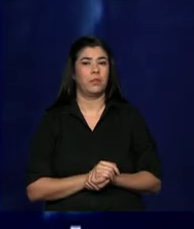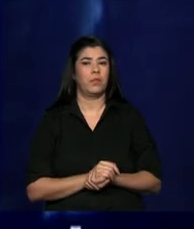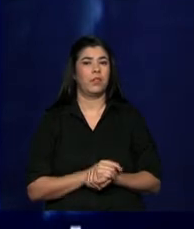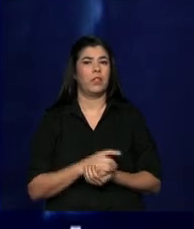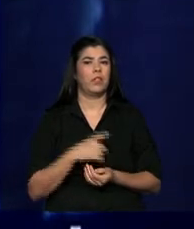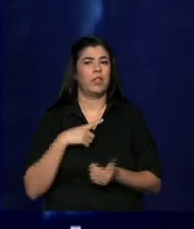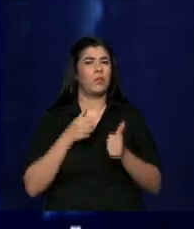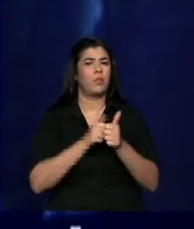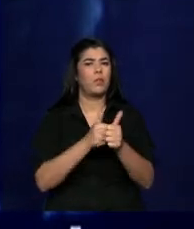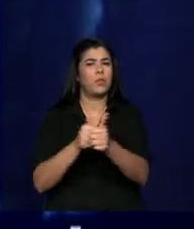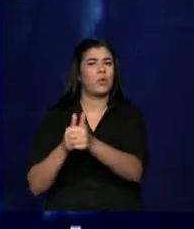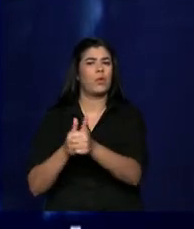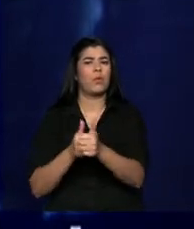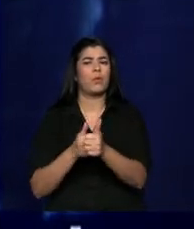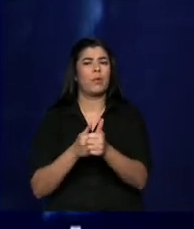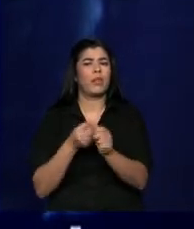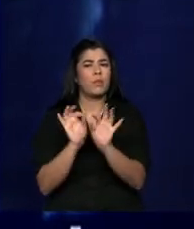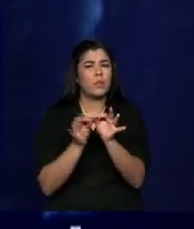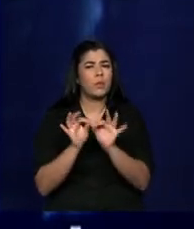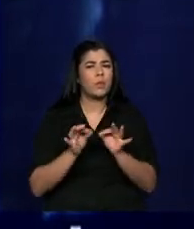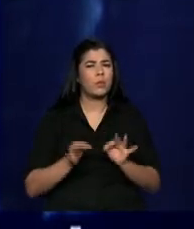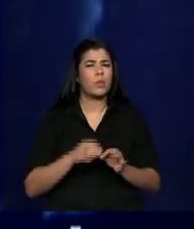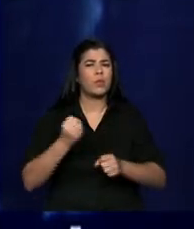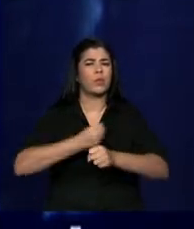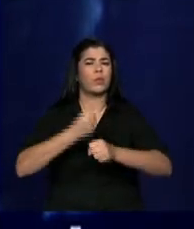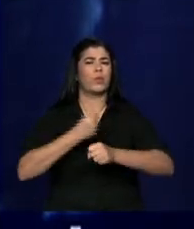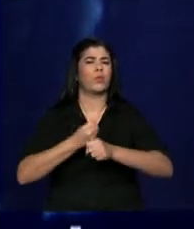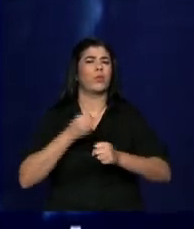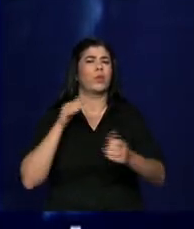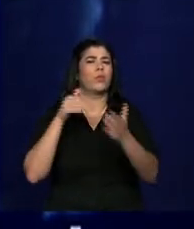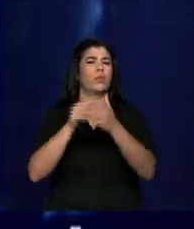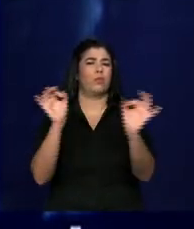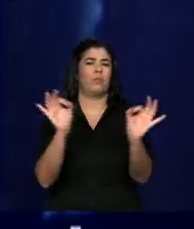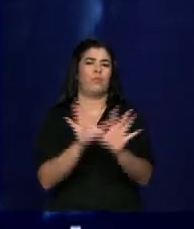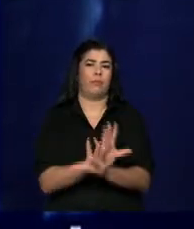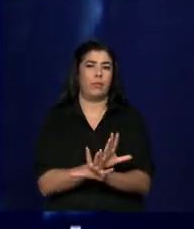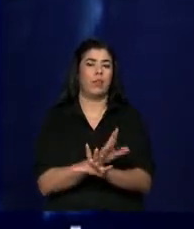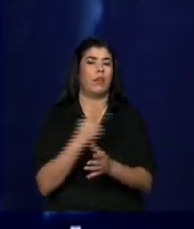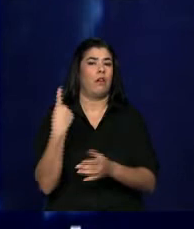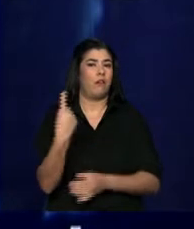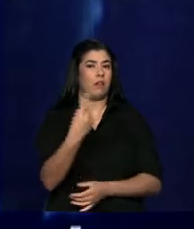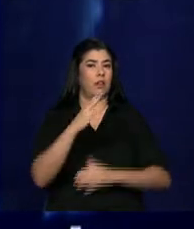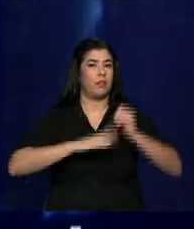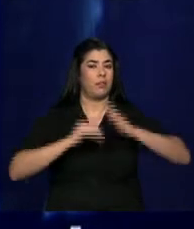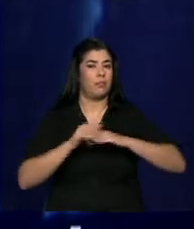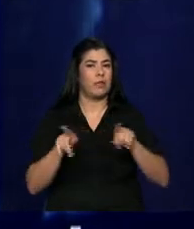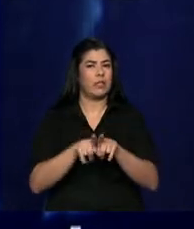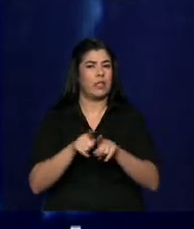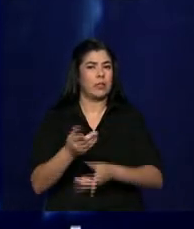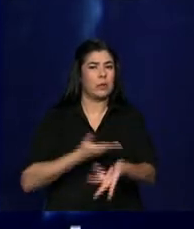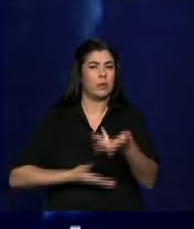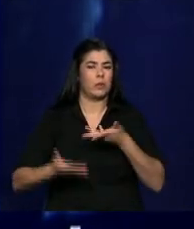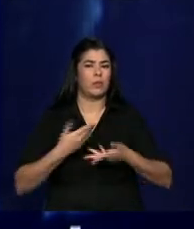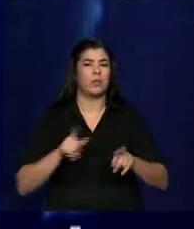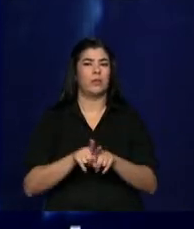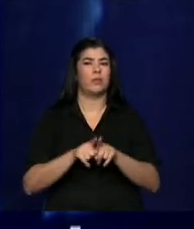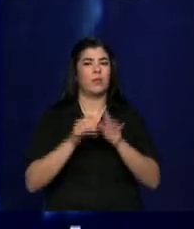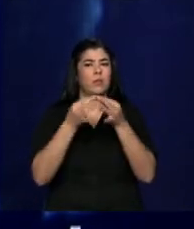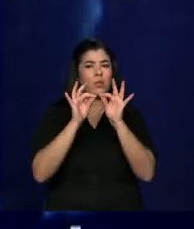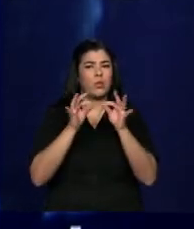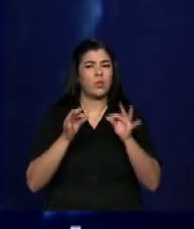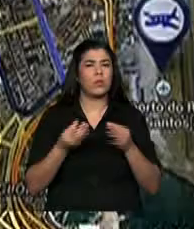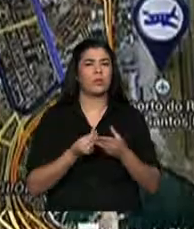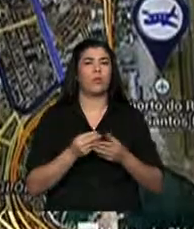de acompanhamento dos detalhes das obras, dos detalhes das operações e serviços e dos detalhes daquilo que diz respeito